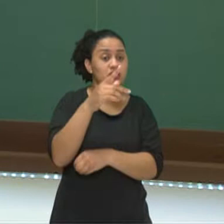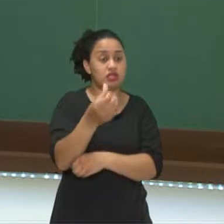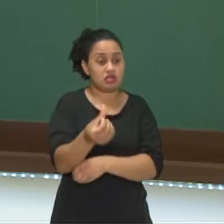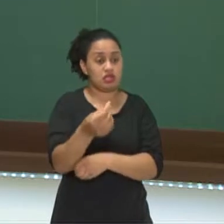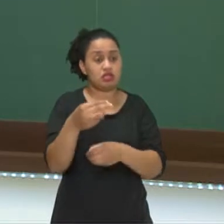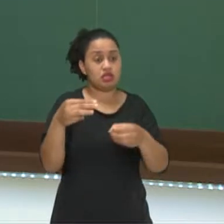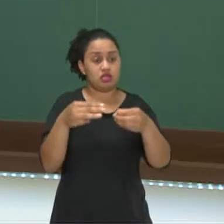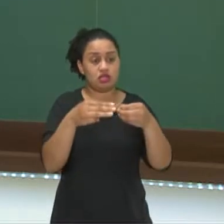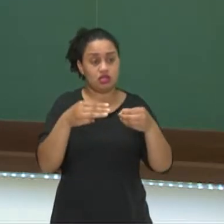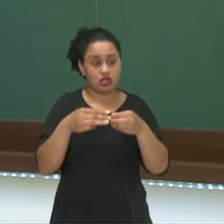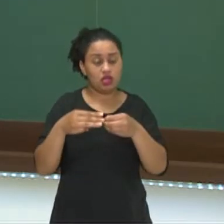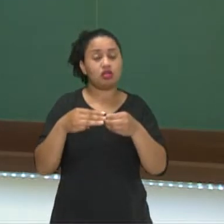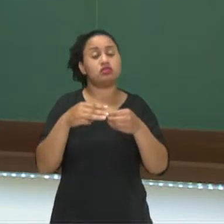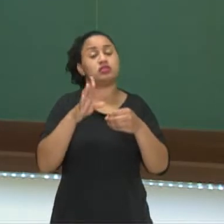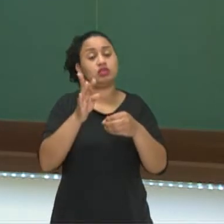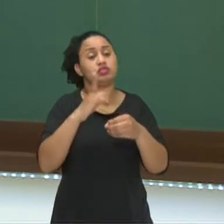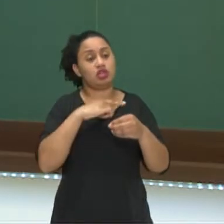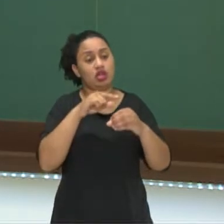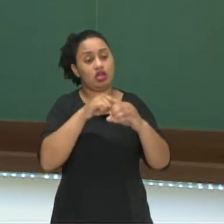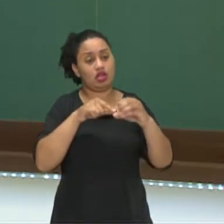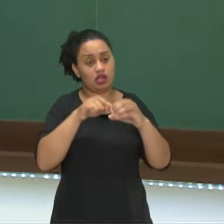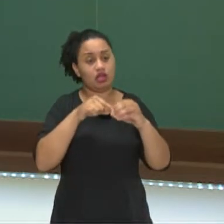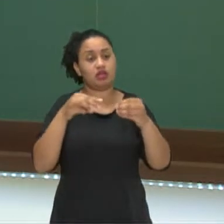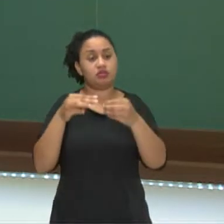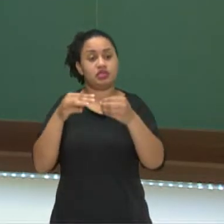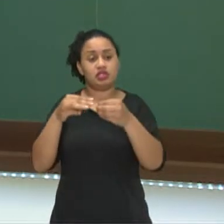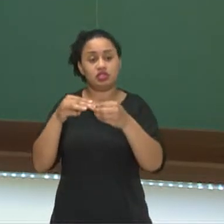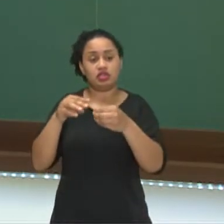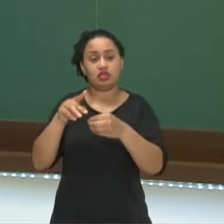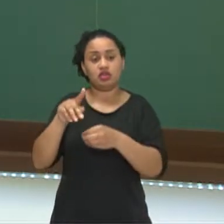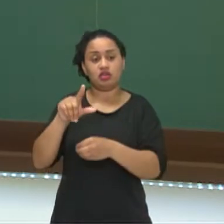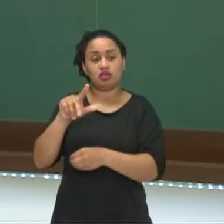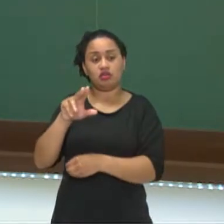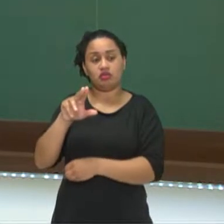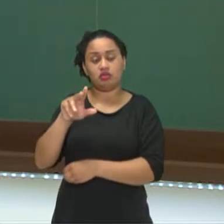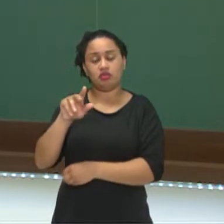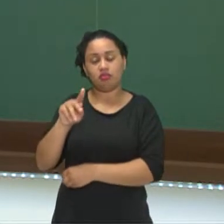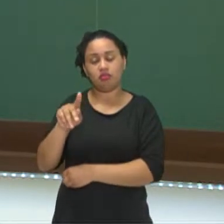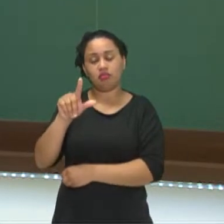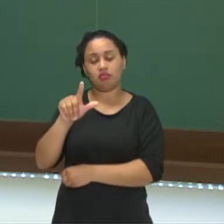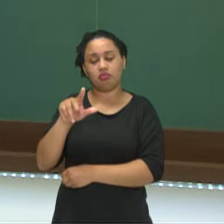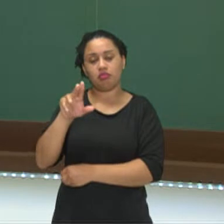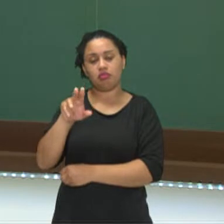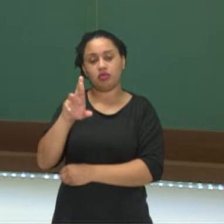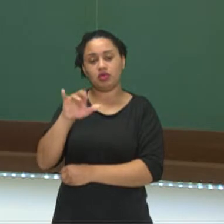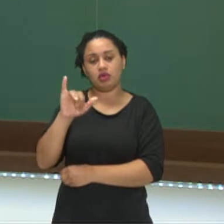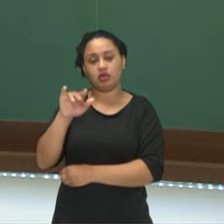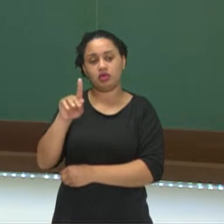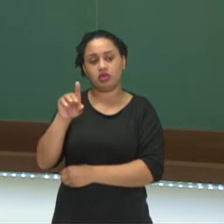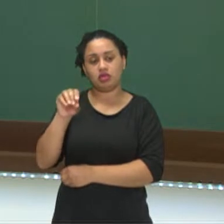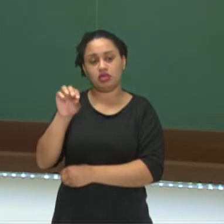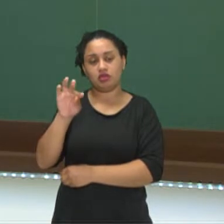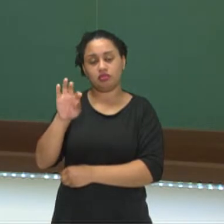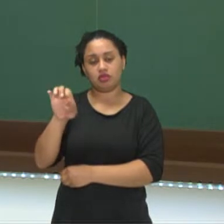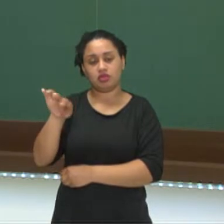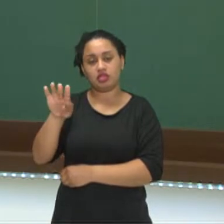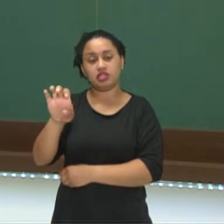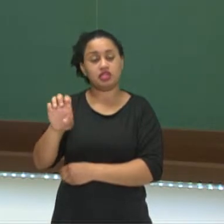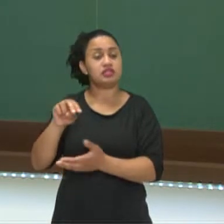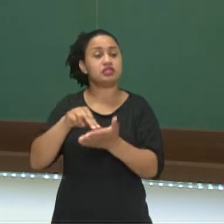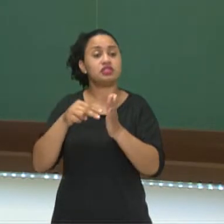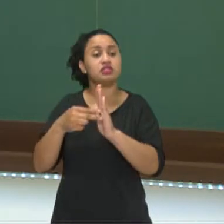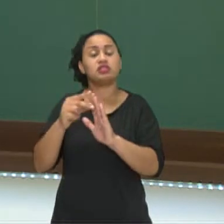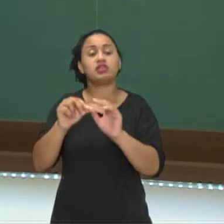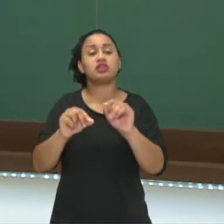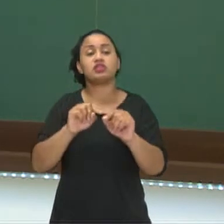de células, então ela já se torna uma célula pluripotente. O que isso significa? Que ela já não